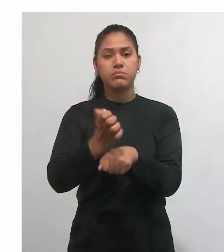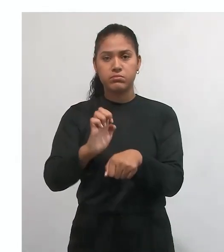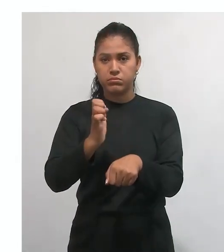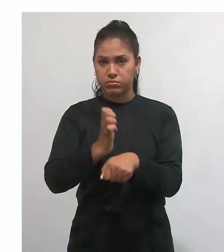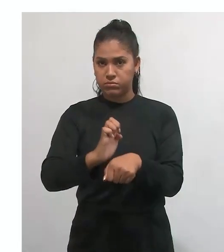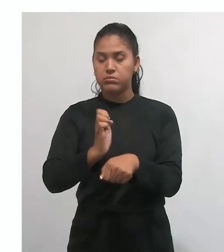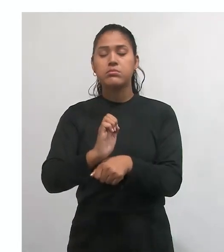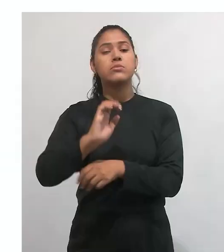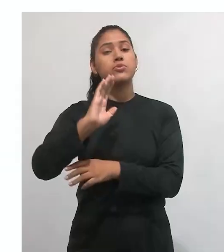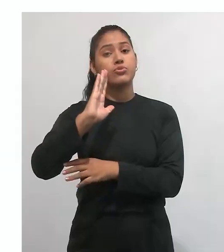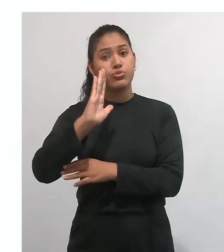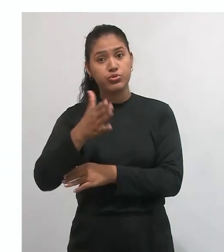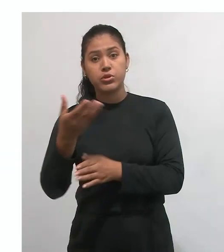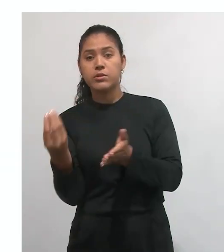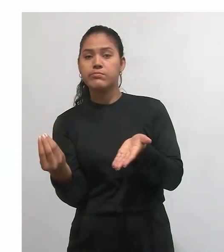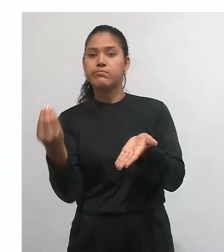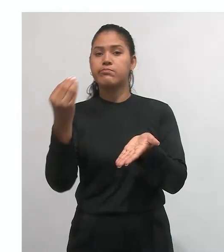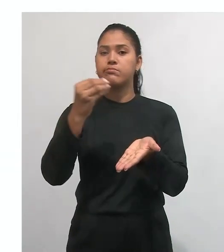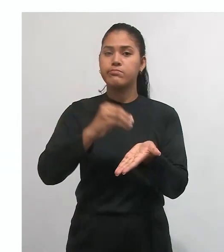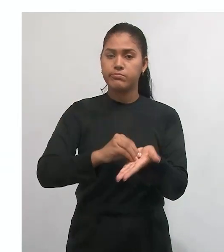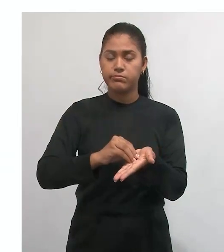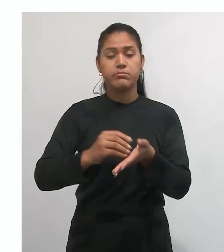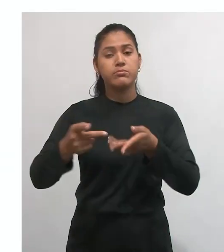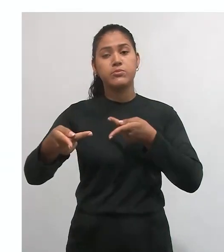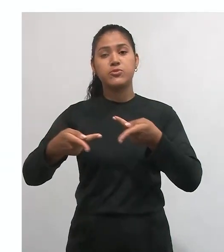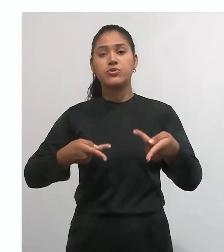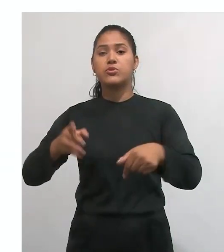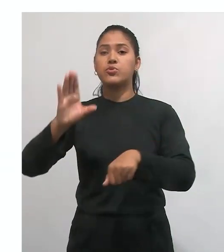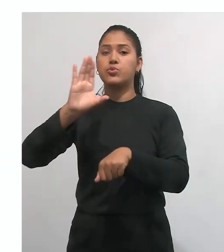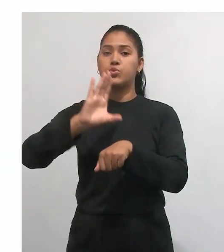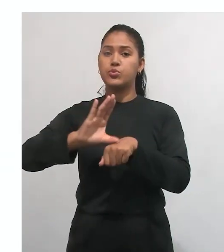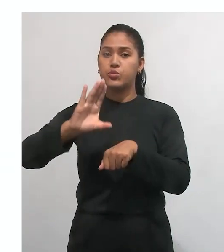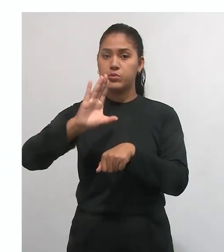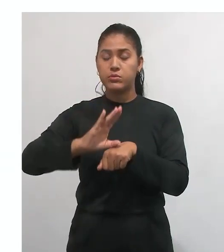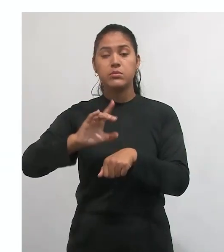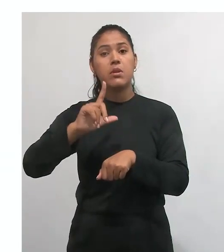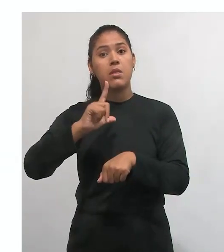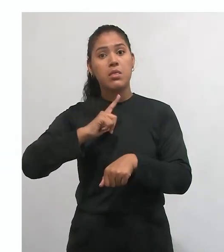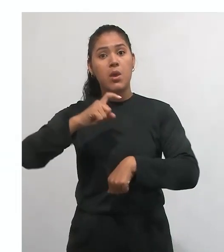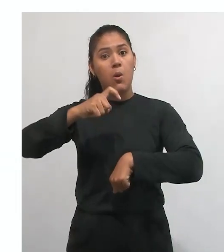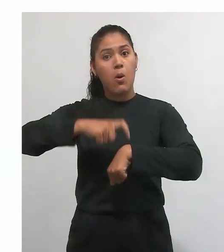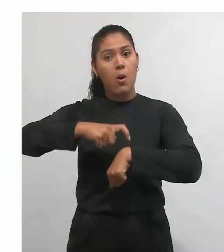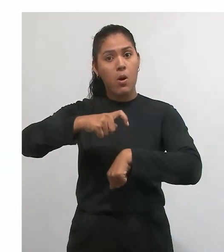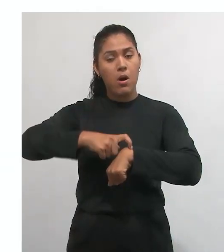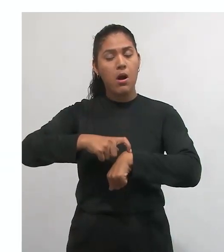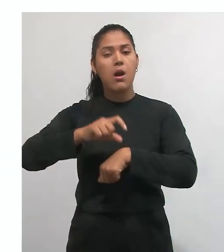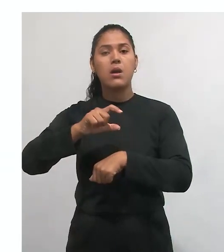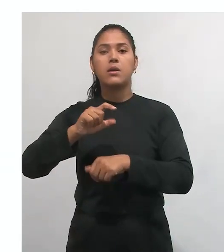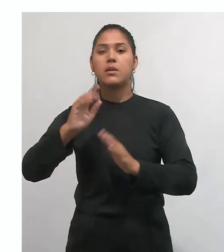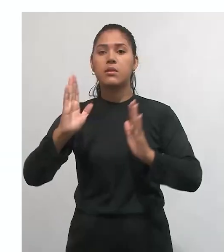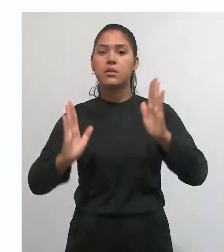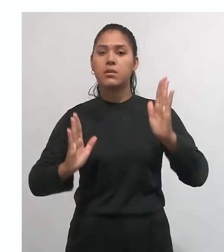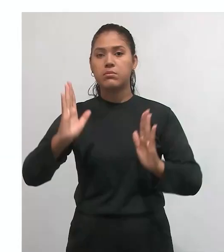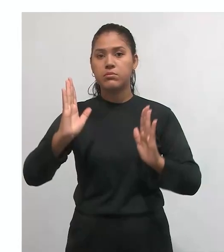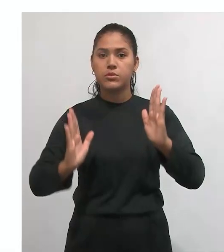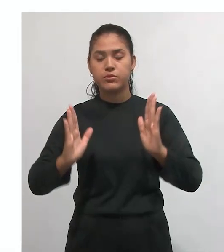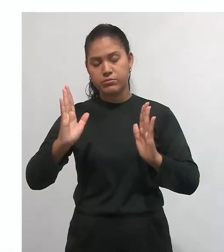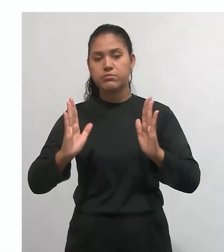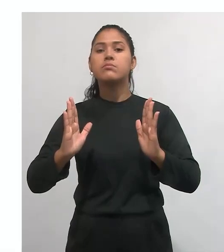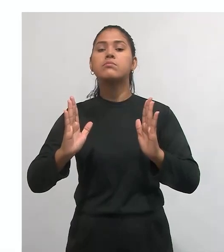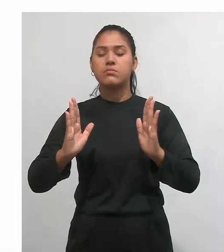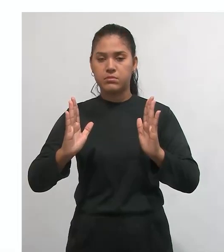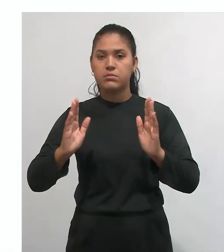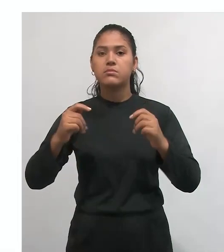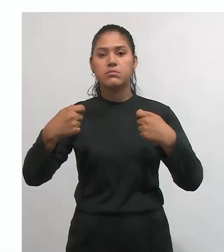definido como tal está nos projetos pedagógicos de curso, tendo uma carga horária mínima enquanto requisito